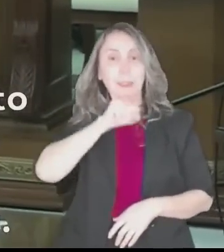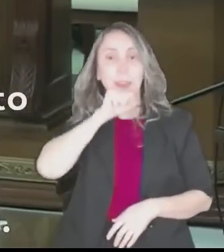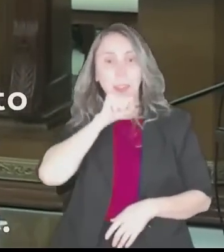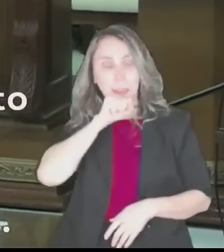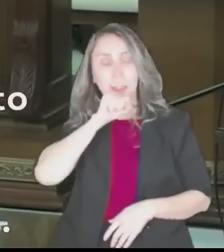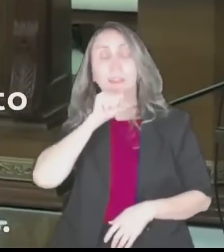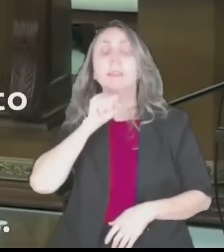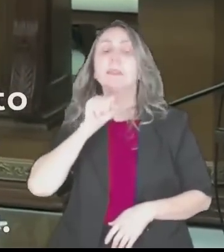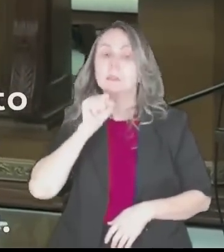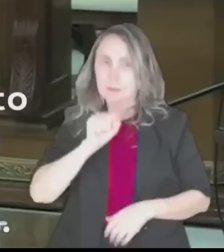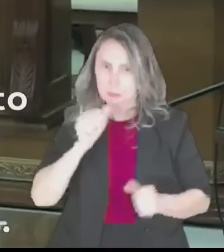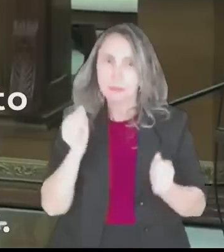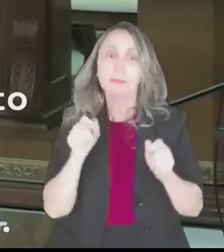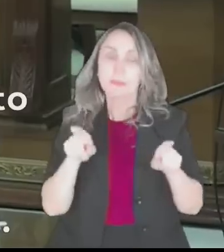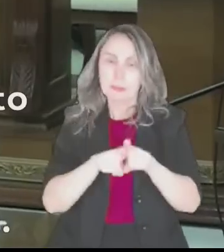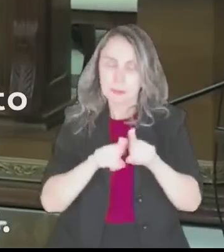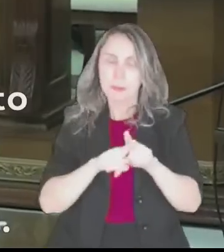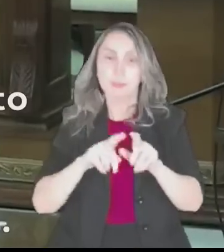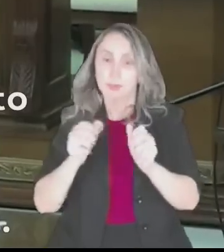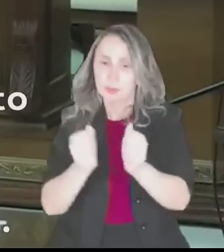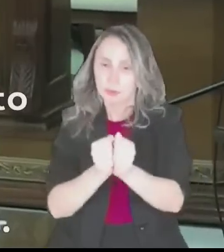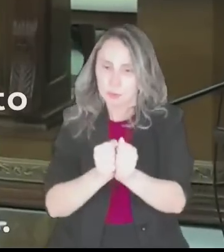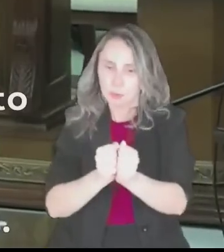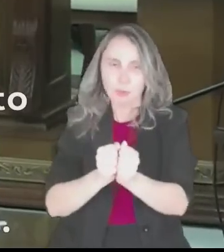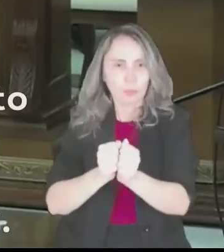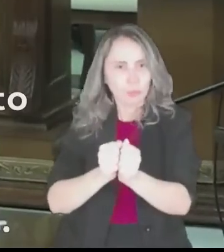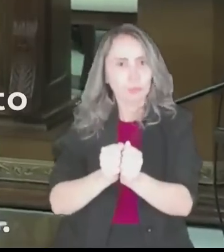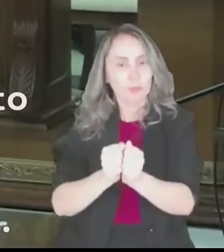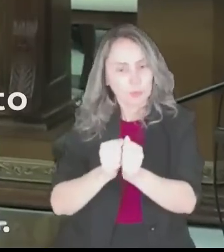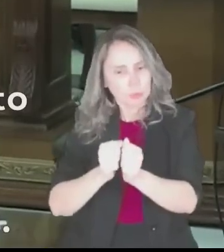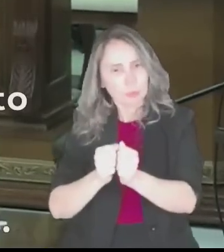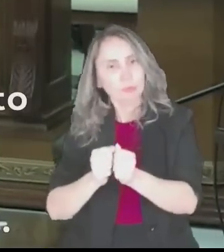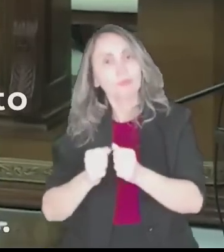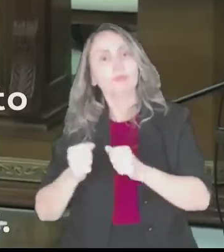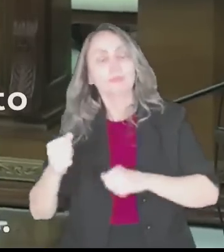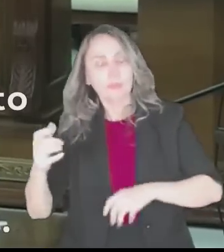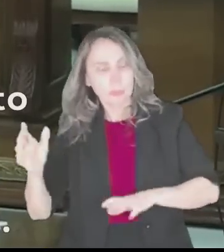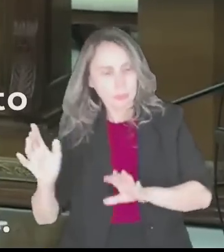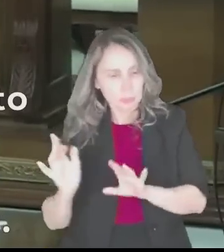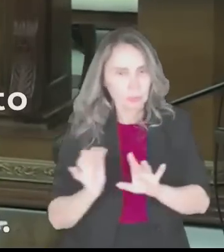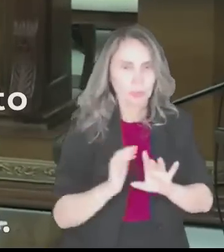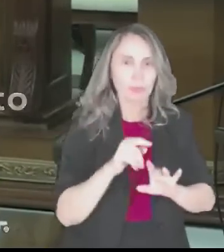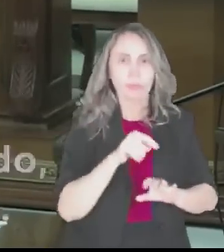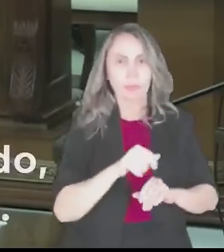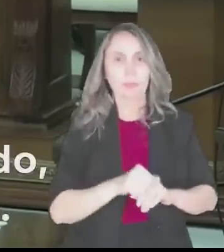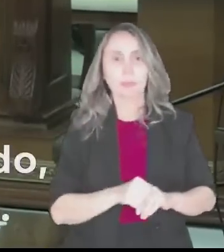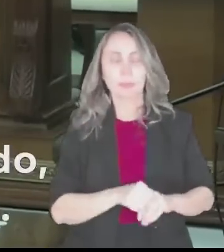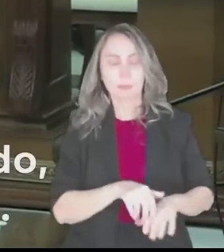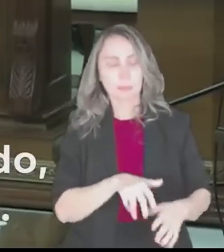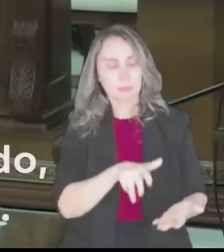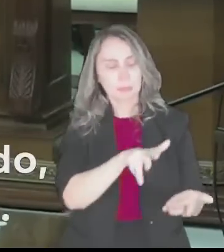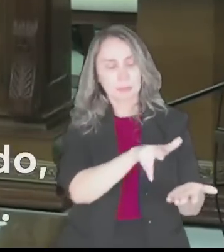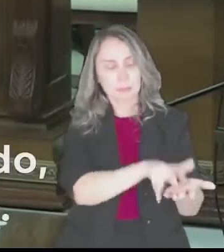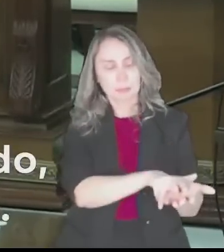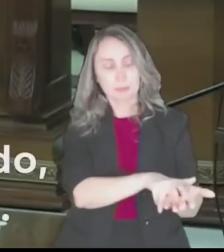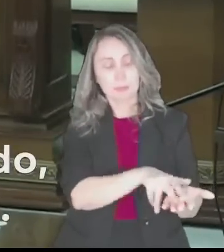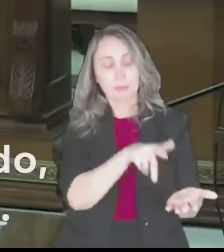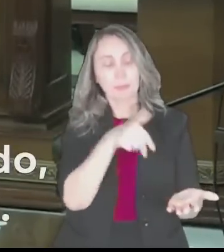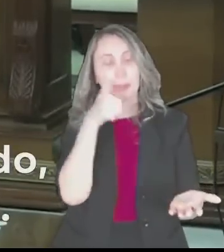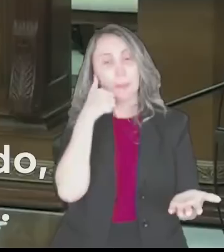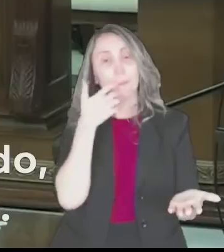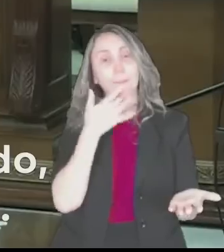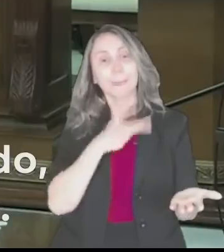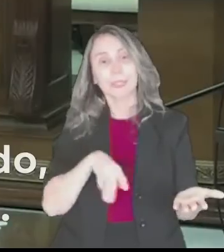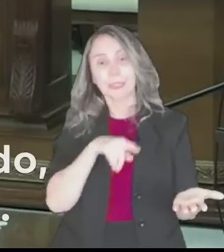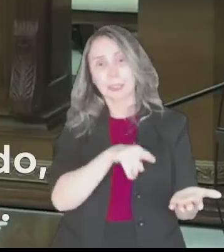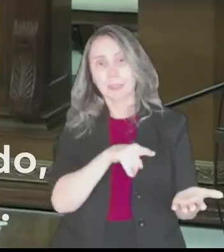e entrou onde a menina estava deitada. Prossiga. E tomando a mão da